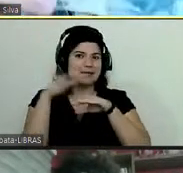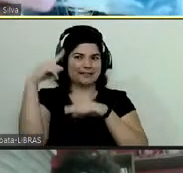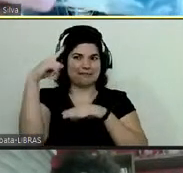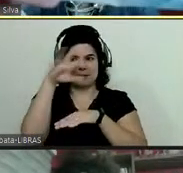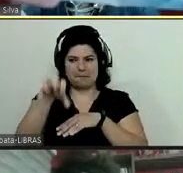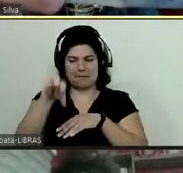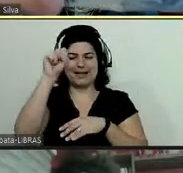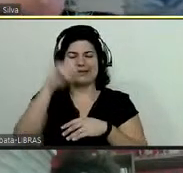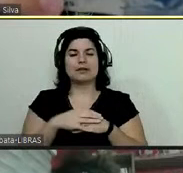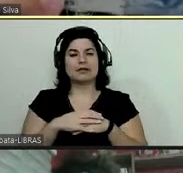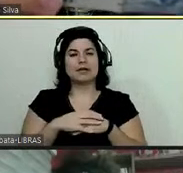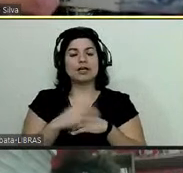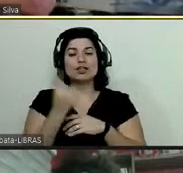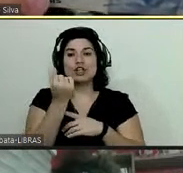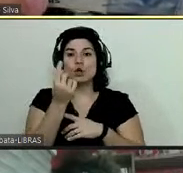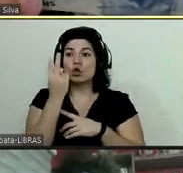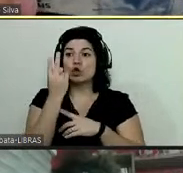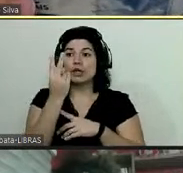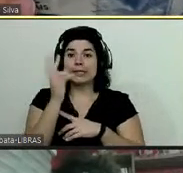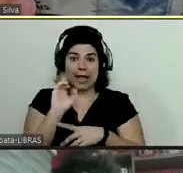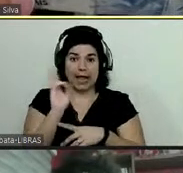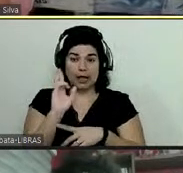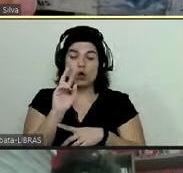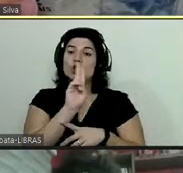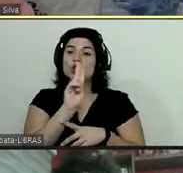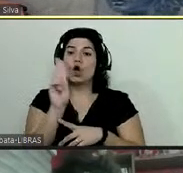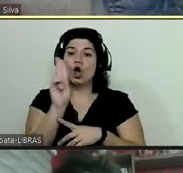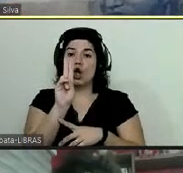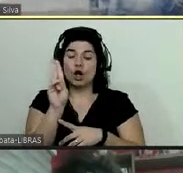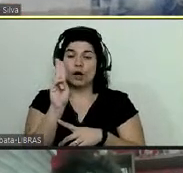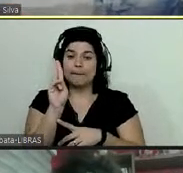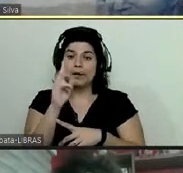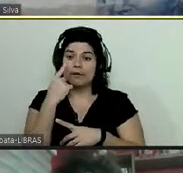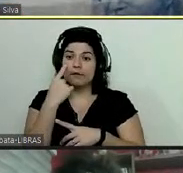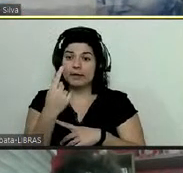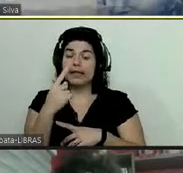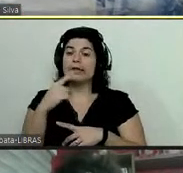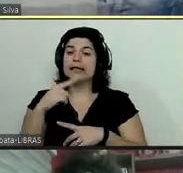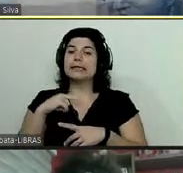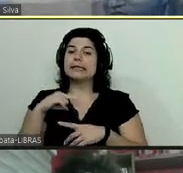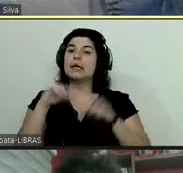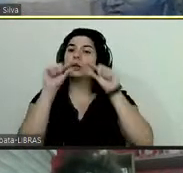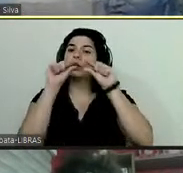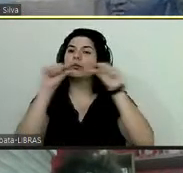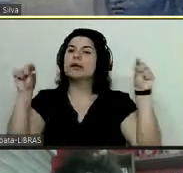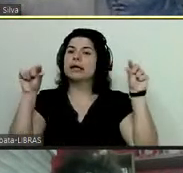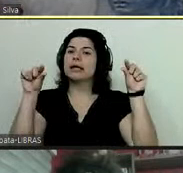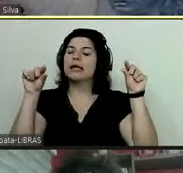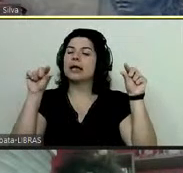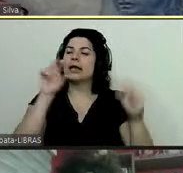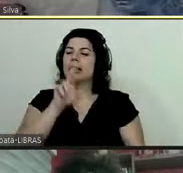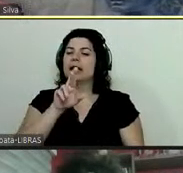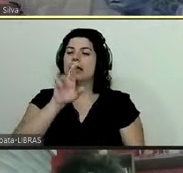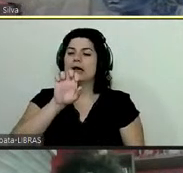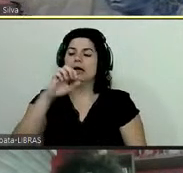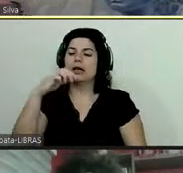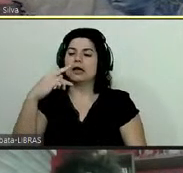de dois reais quando a gente olha aqui ó no nome dela você tem a escrito aqui ó República